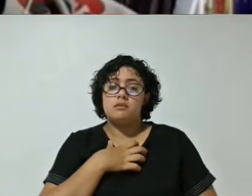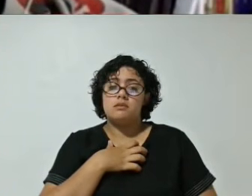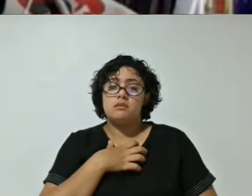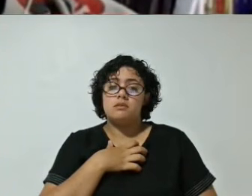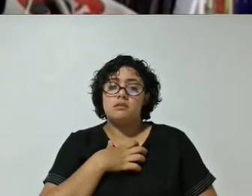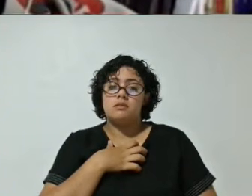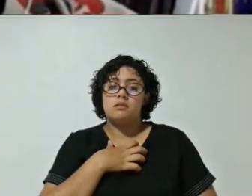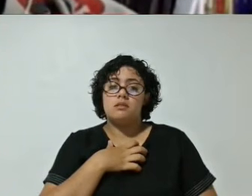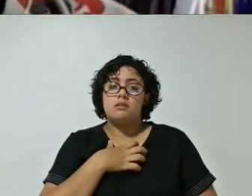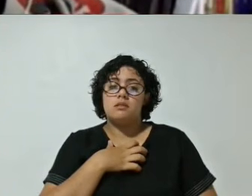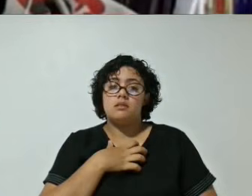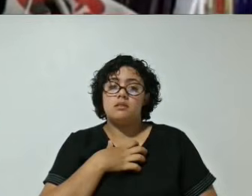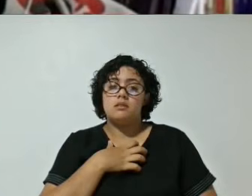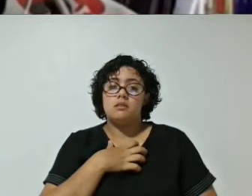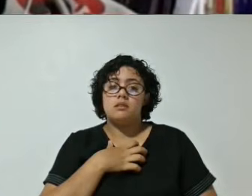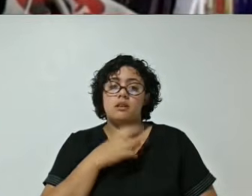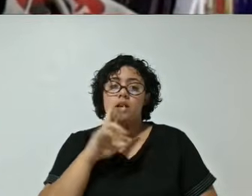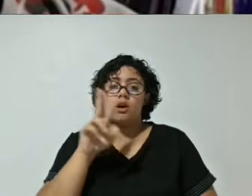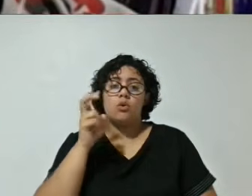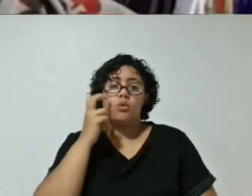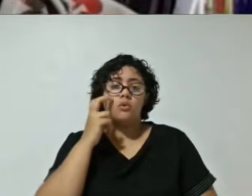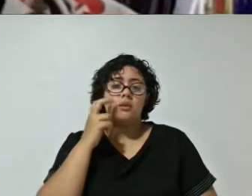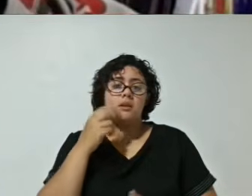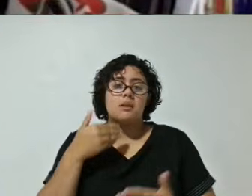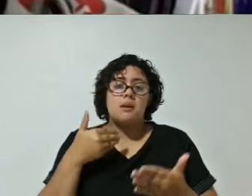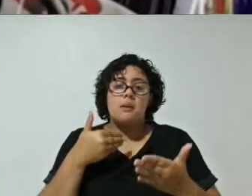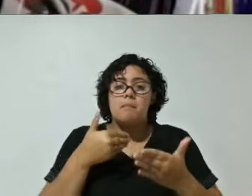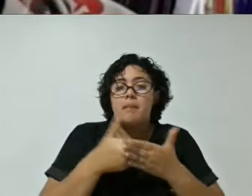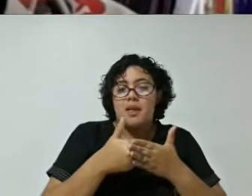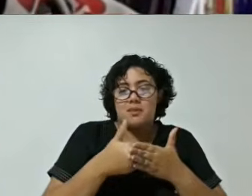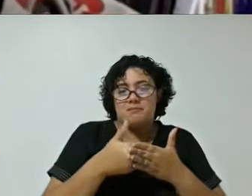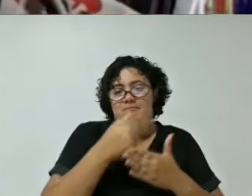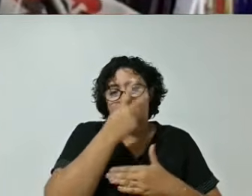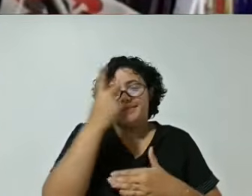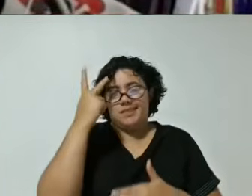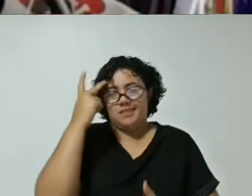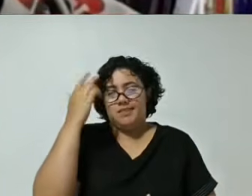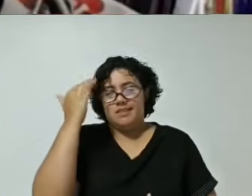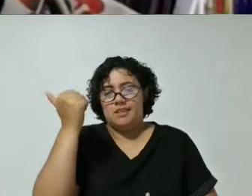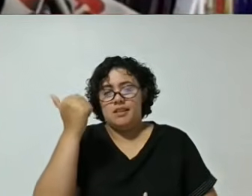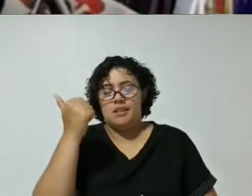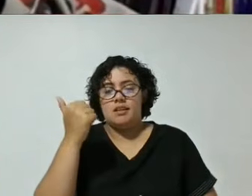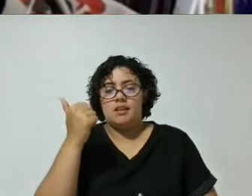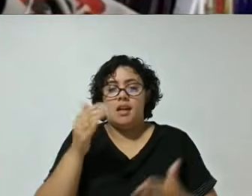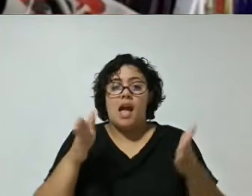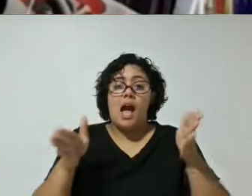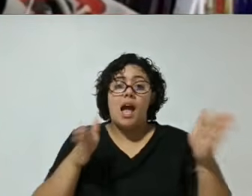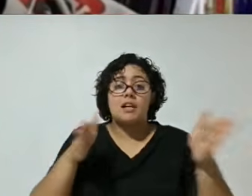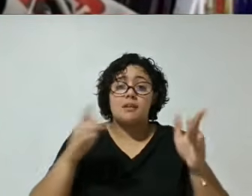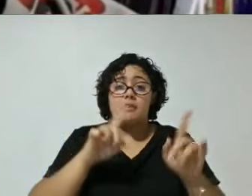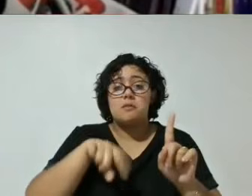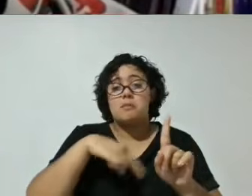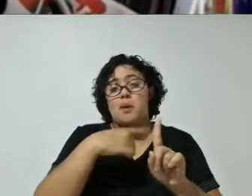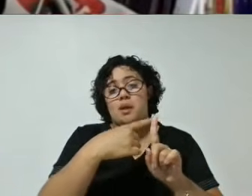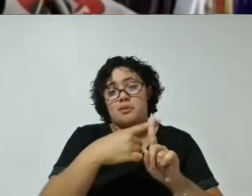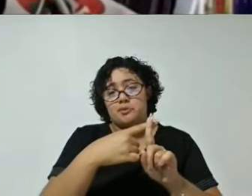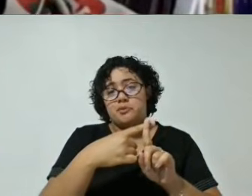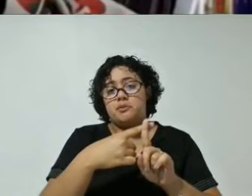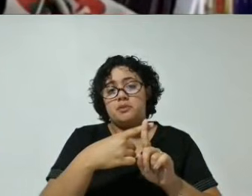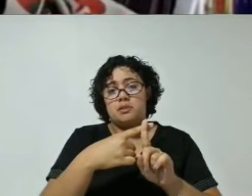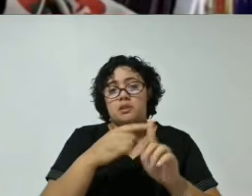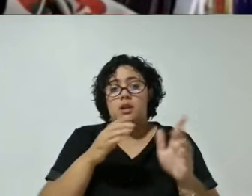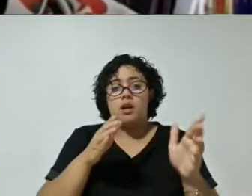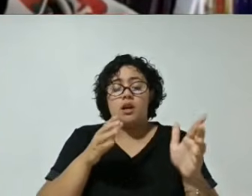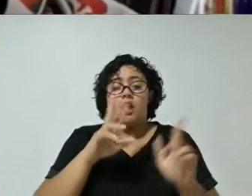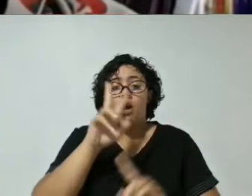assim, a cultura ficou mais perto das pessoas, né? Uhum, Ficou mais acessível, né? A sim. cultura estava no